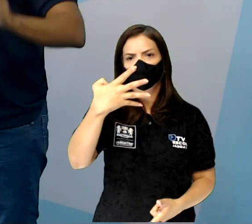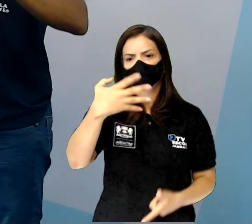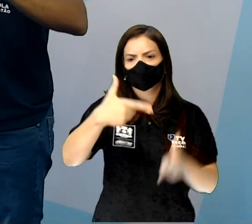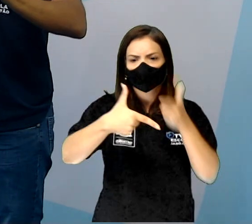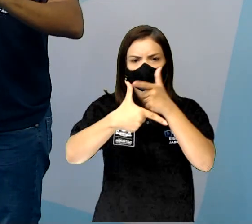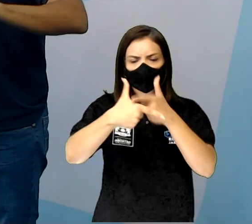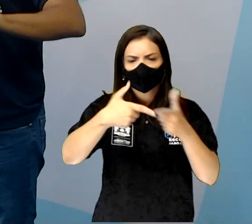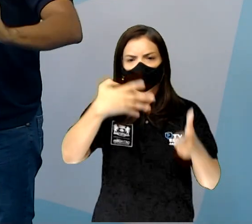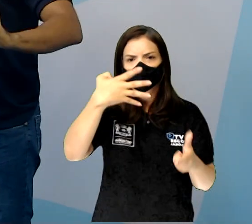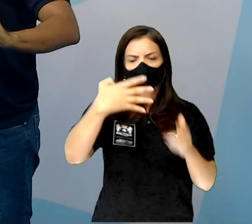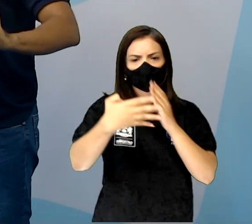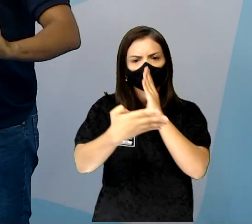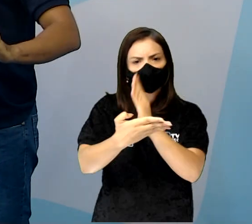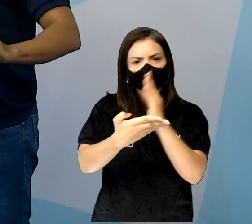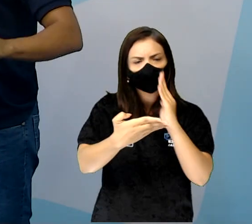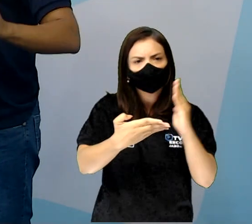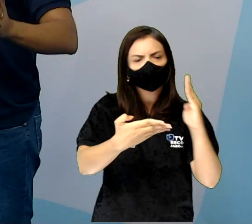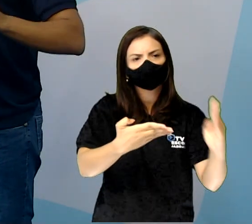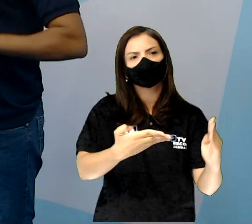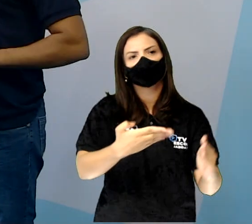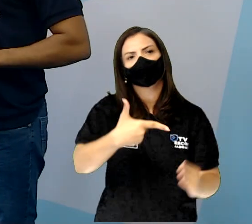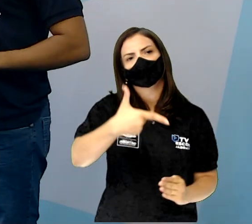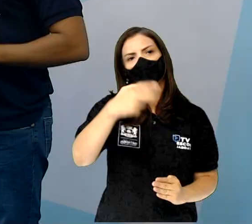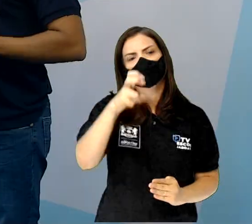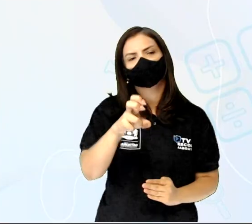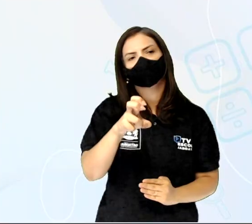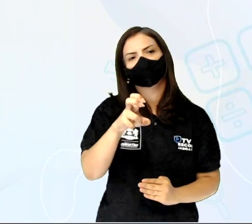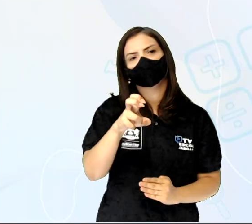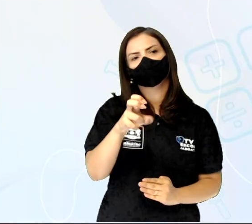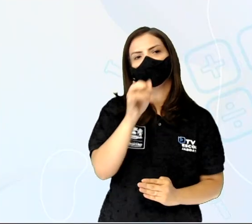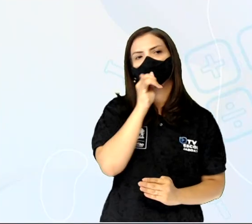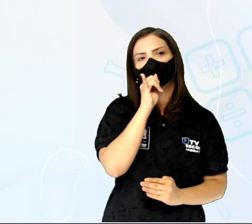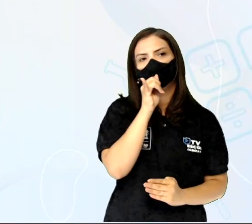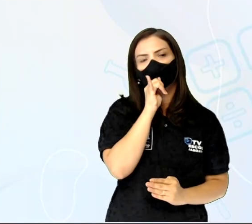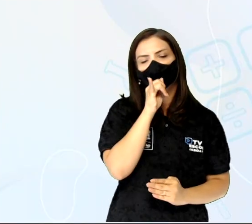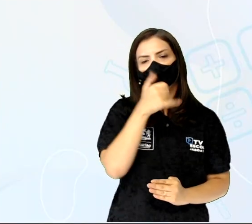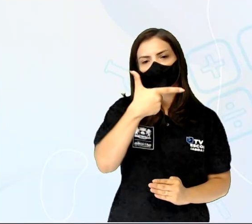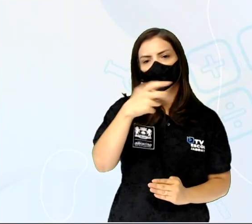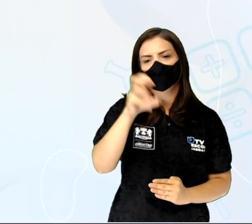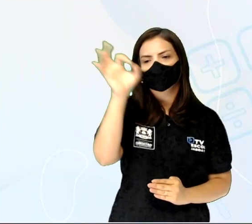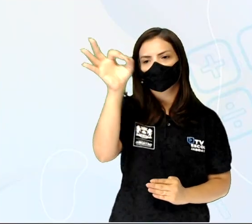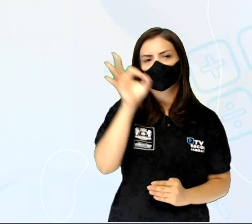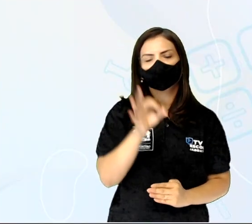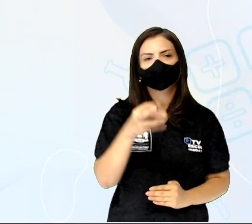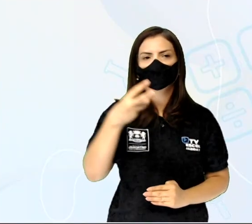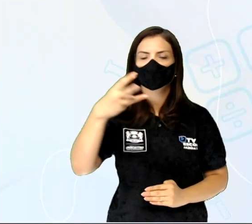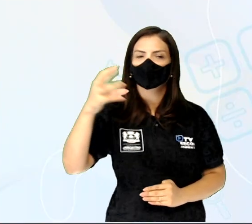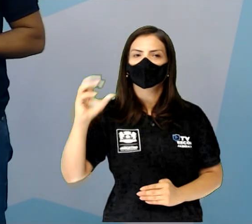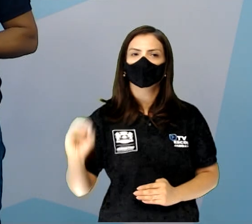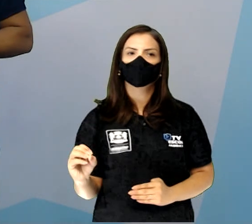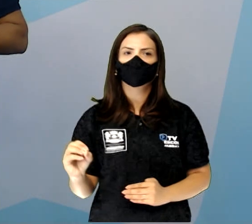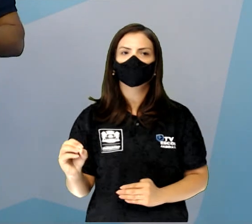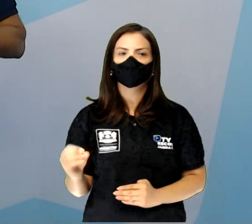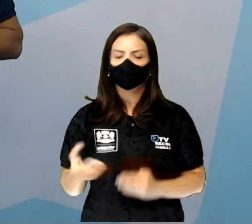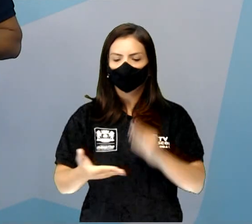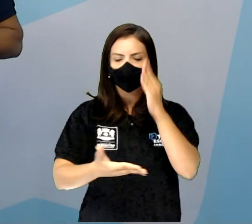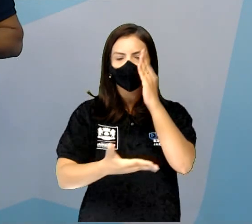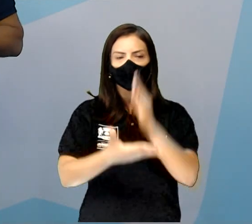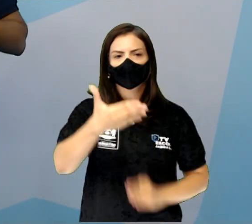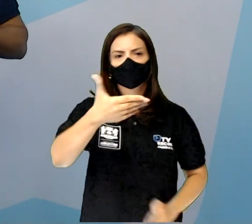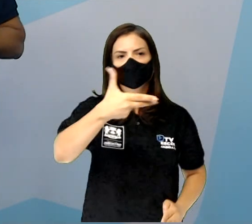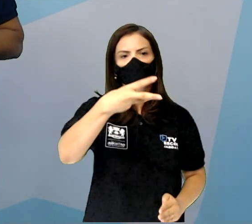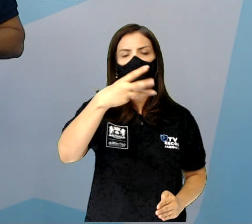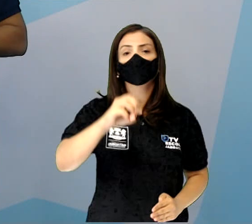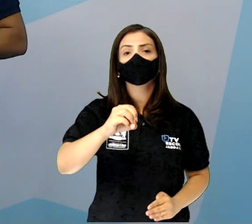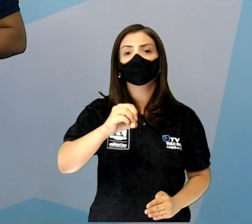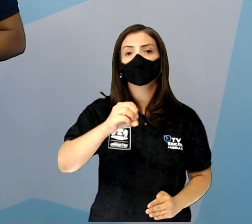Então, 25% é basicamente isso. Exemplo, quanto é 25% de 30? Vamos lá. Qual a metade de 30? É 15.